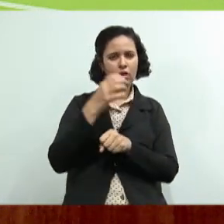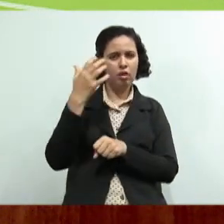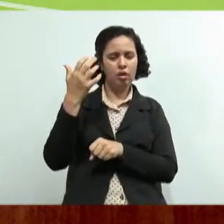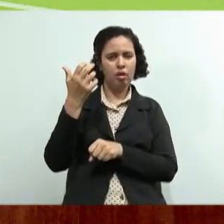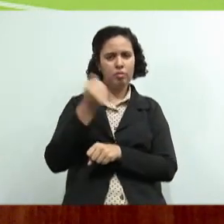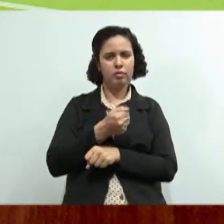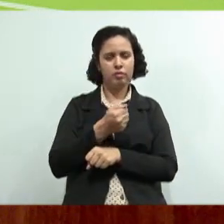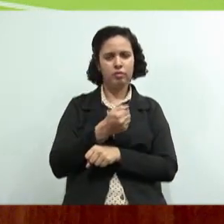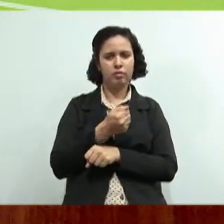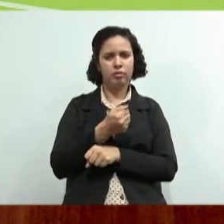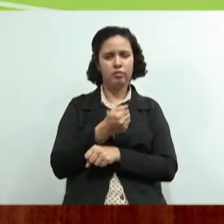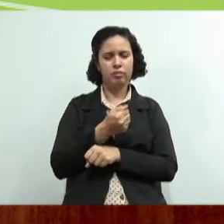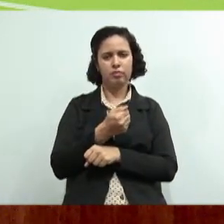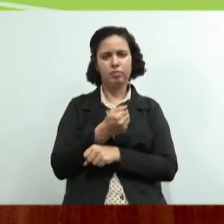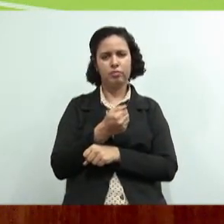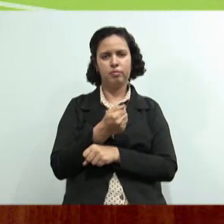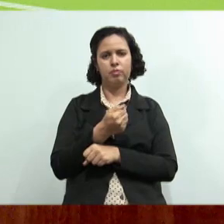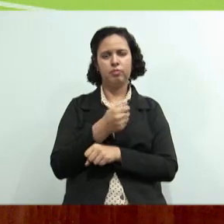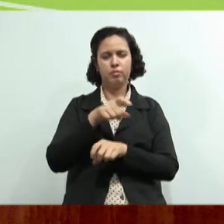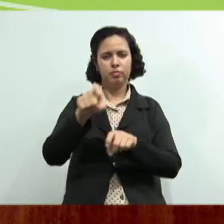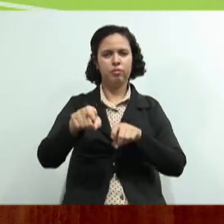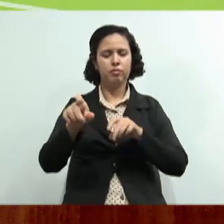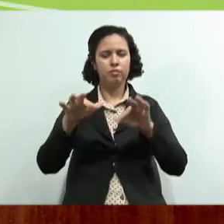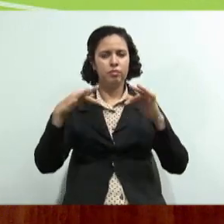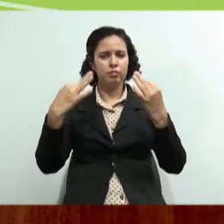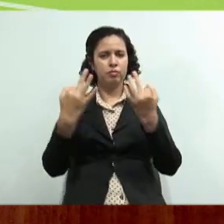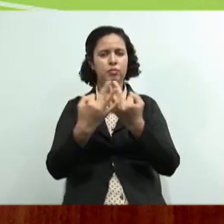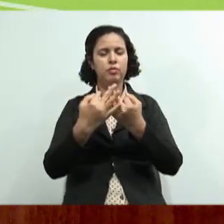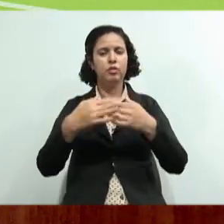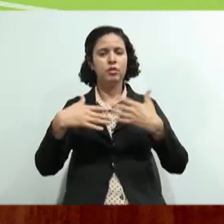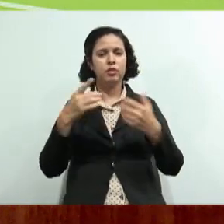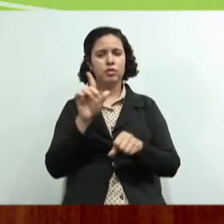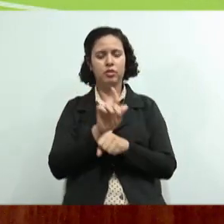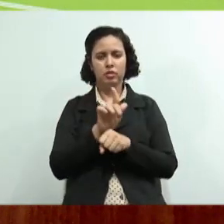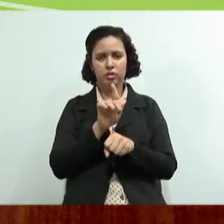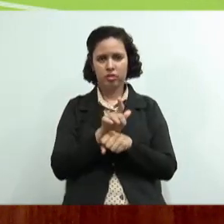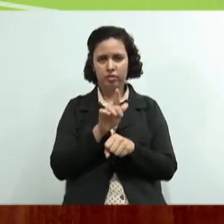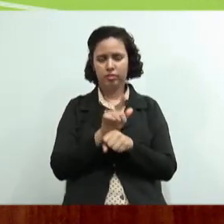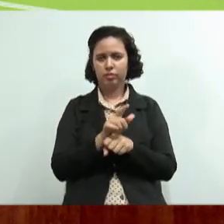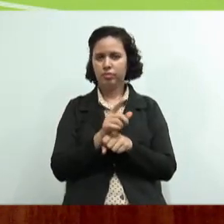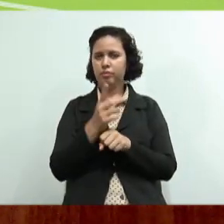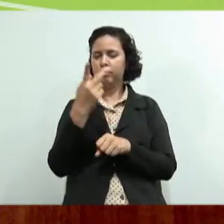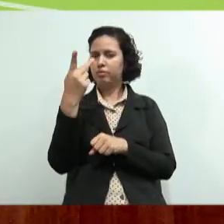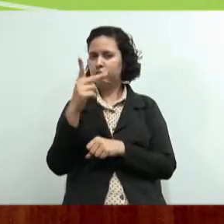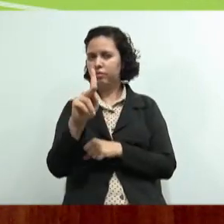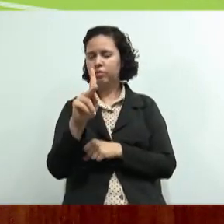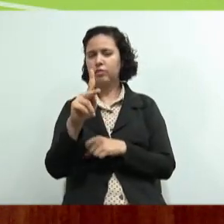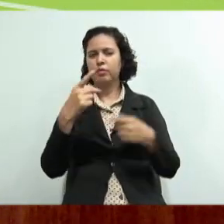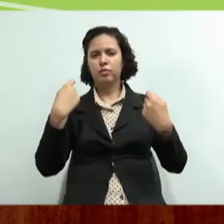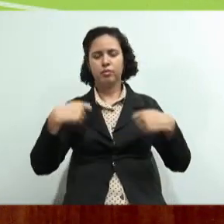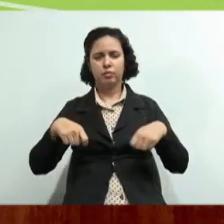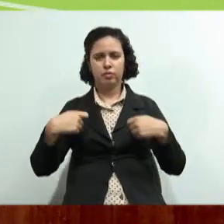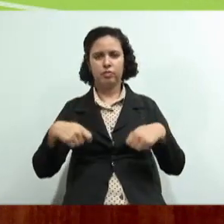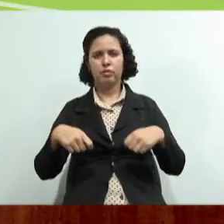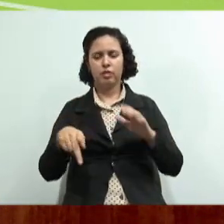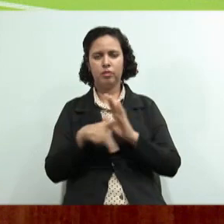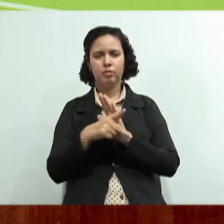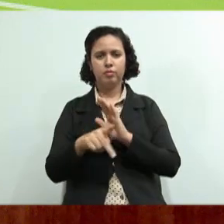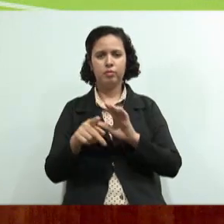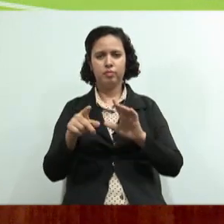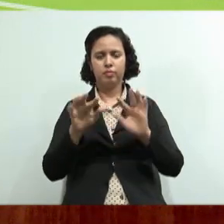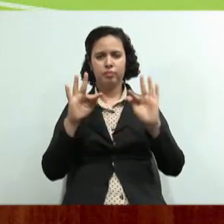ser seu, o plantio deve ser seu, o gerenciamento da atividade pecuária ou agropecuária deve ser da própria